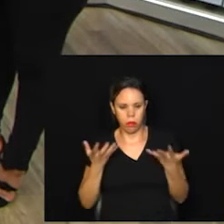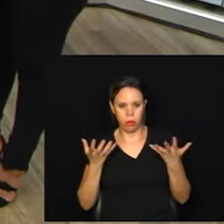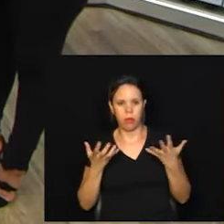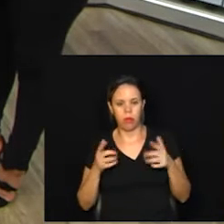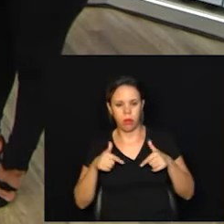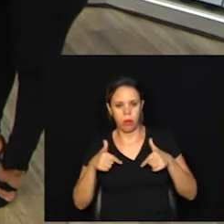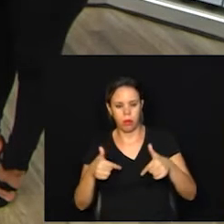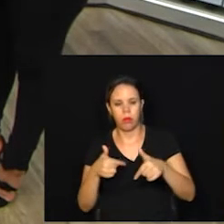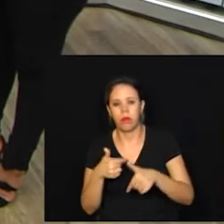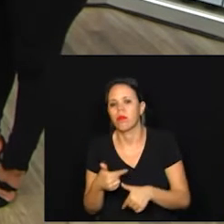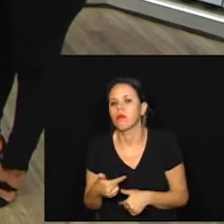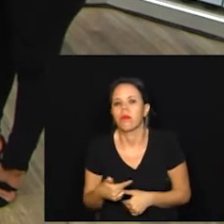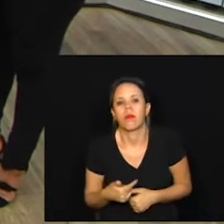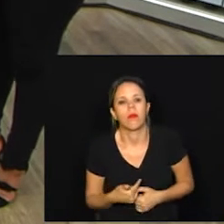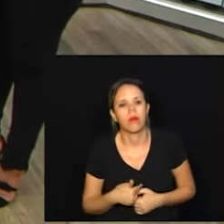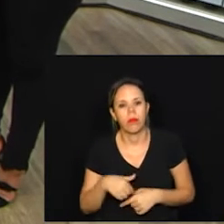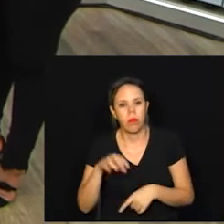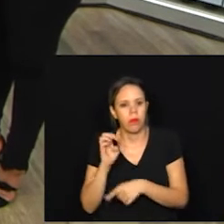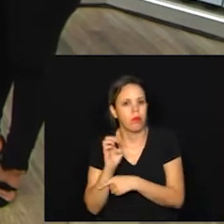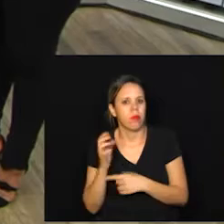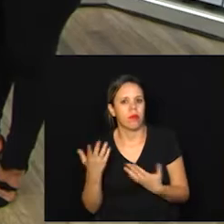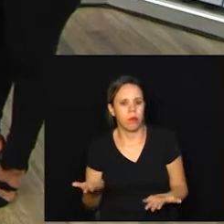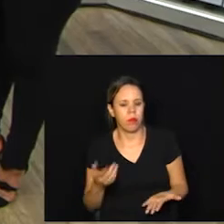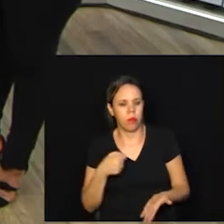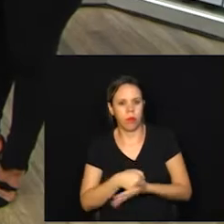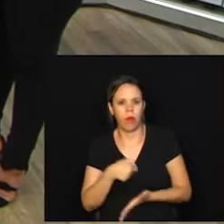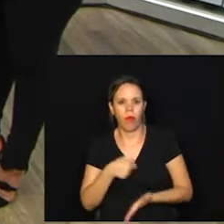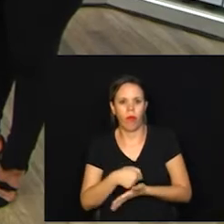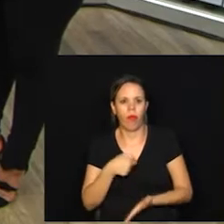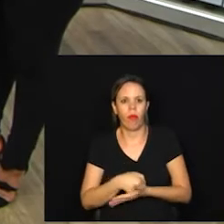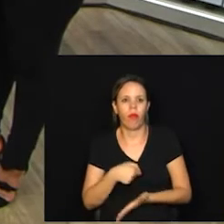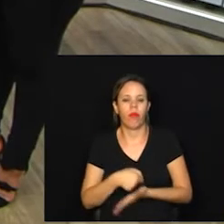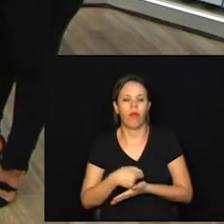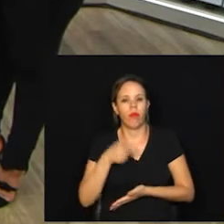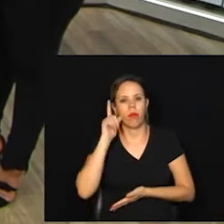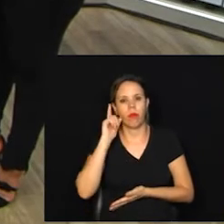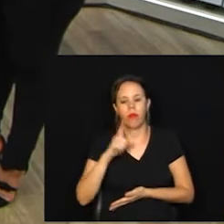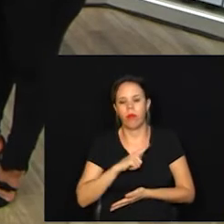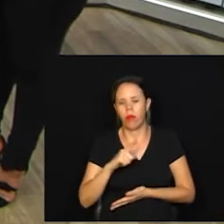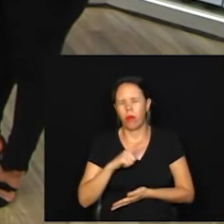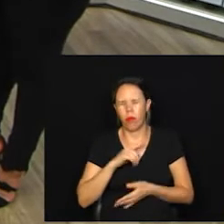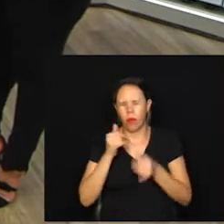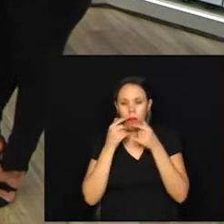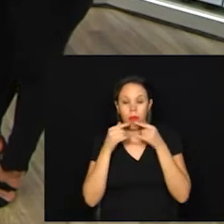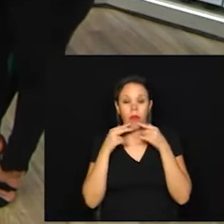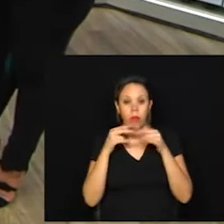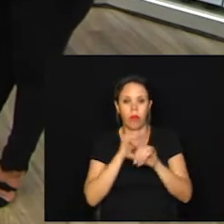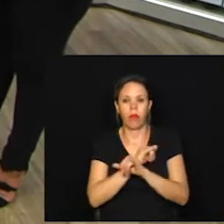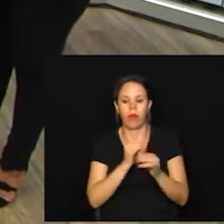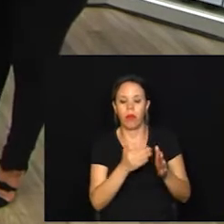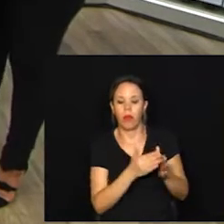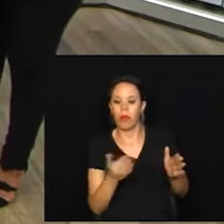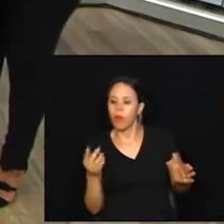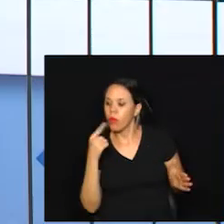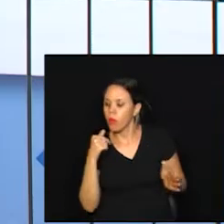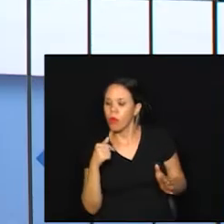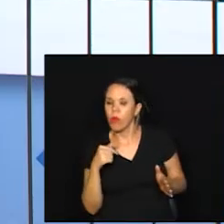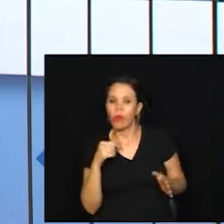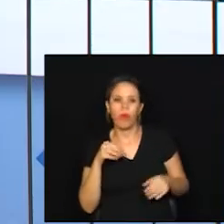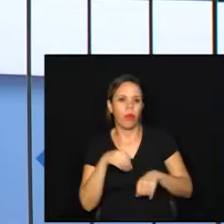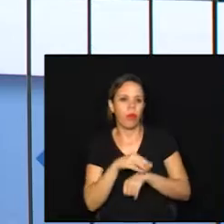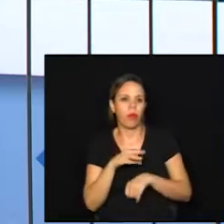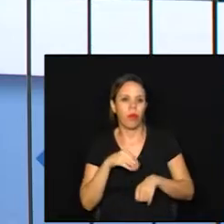uma ação do Estado, né? Isso, eles estão cobrando muito essa ação, inclusive ontem com esse anúncio da fase vermelha,